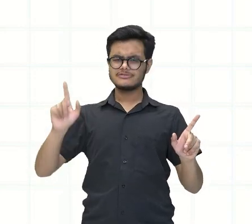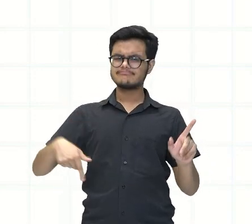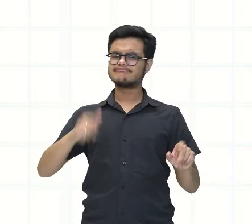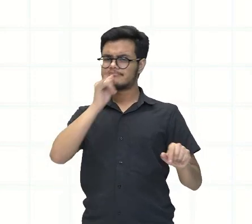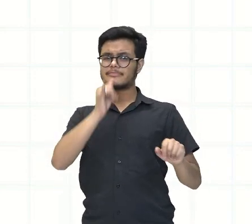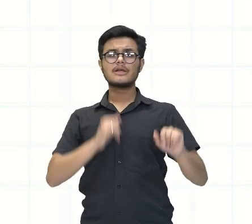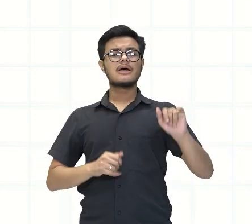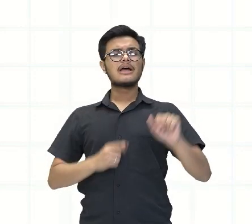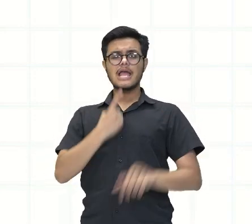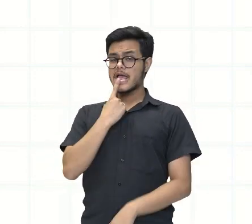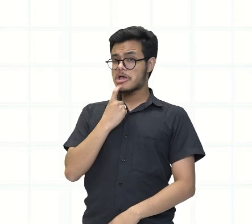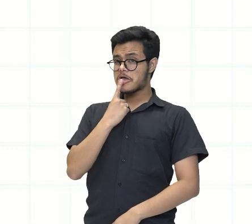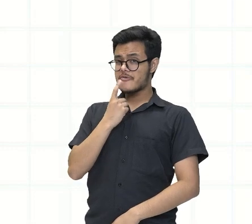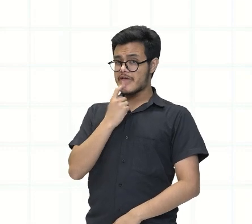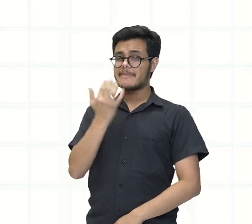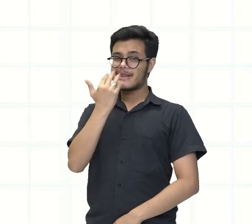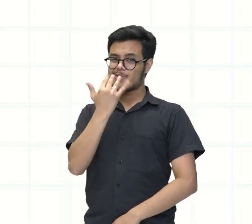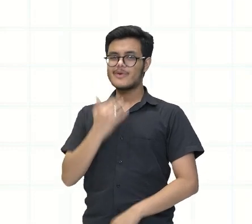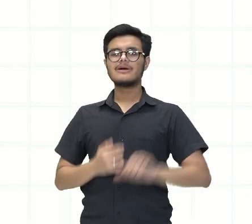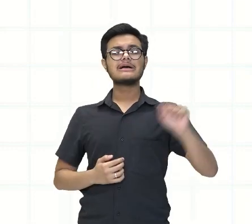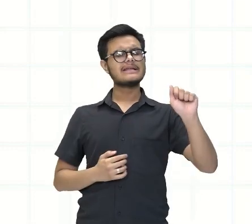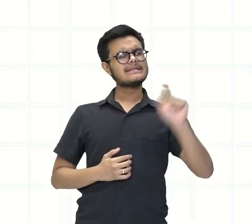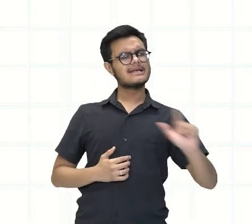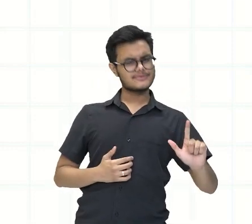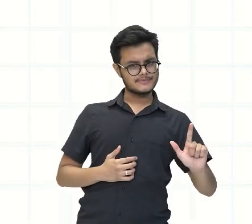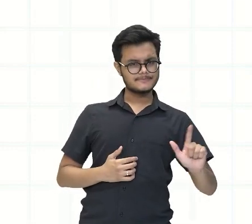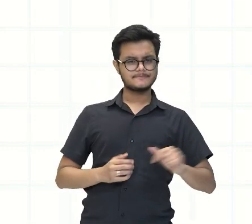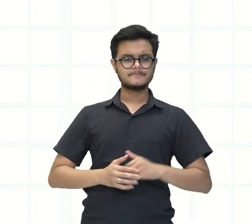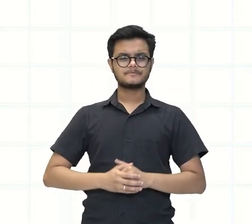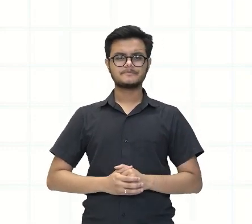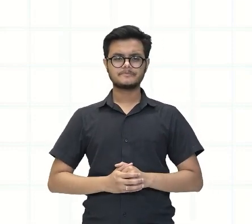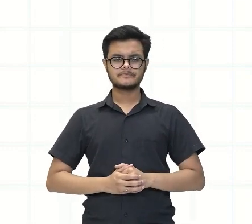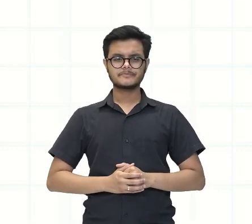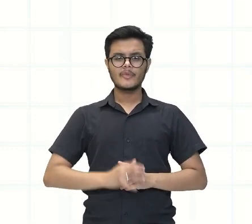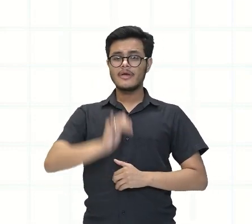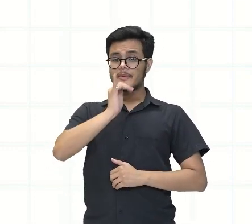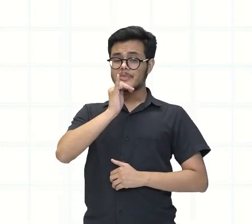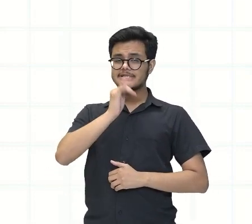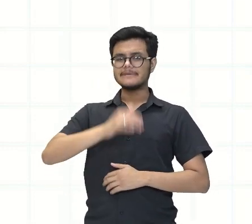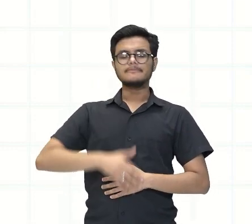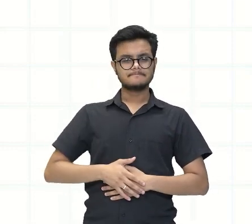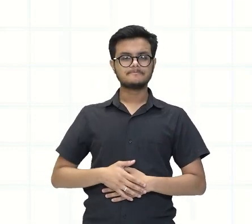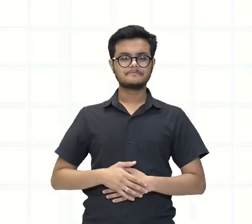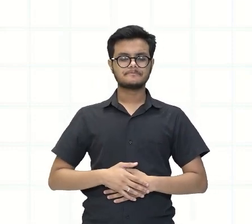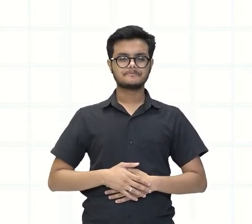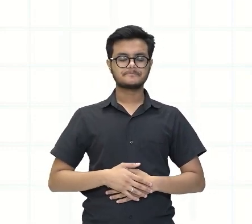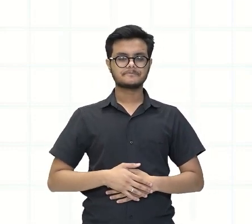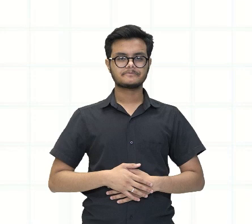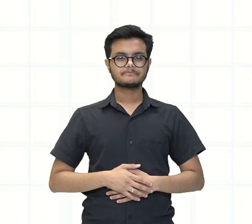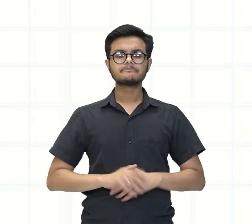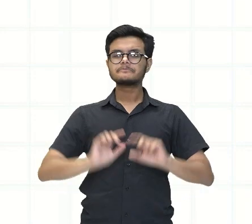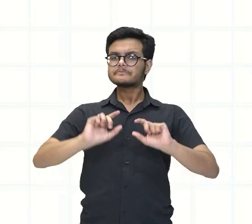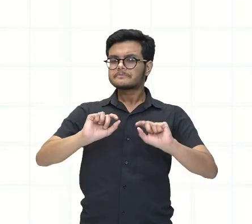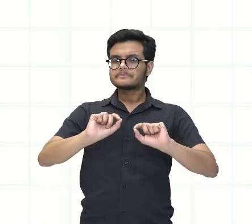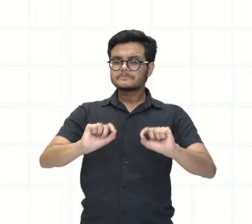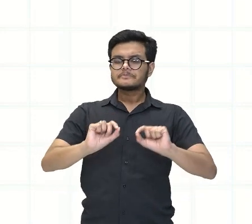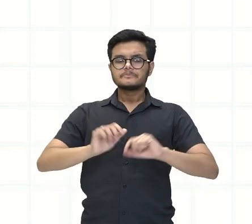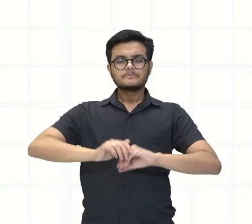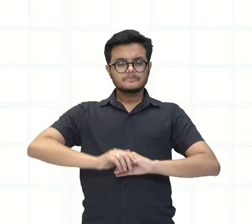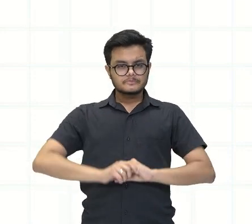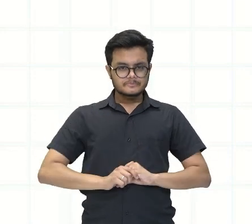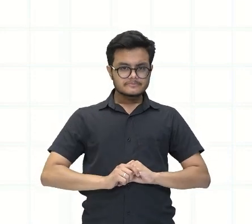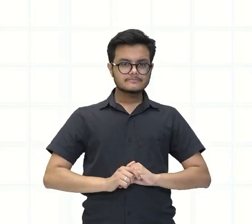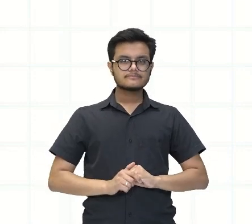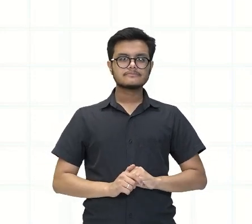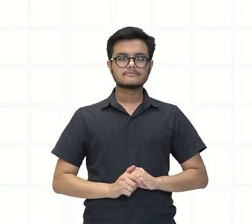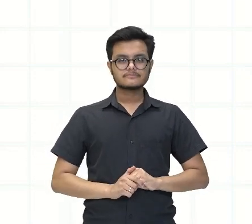que está em vermelho e uma parte que está em azul. Observem o seguinte agora. Ora, essa parte que